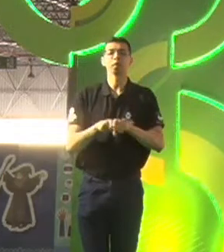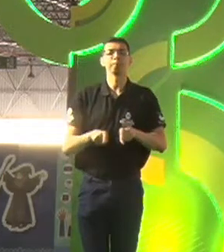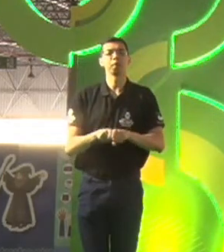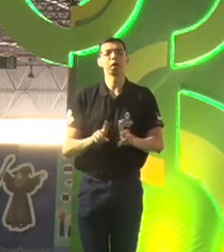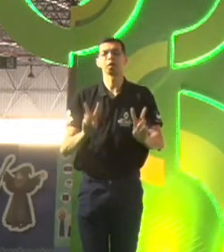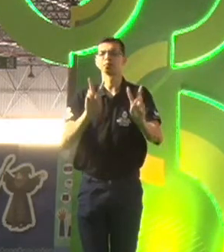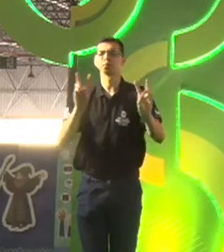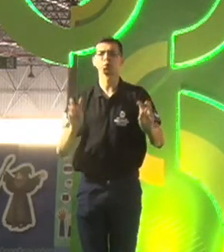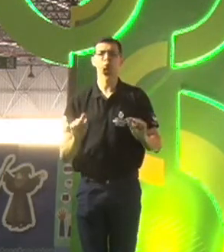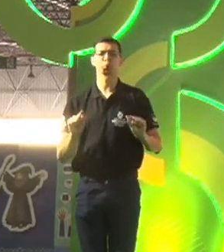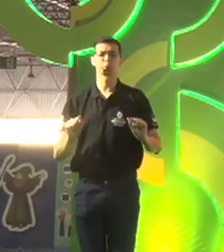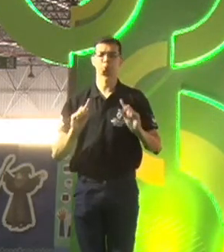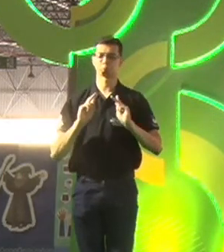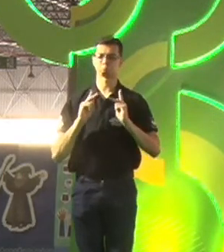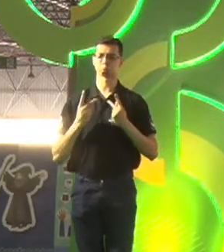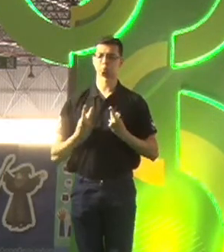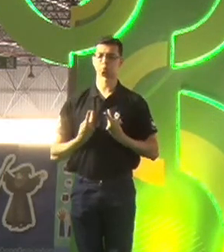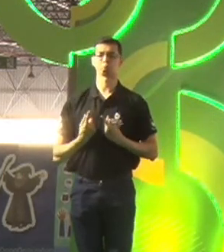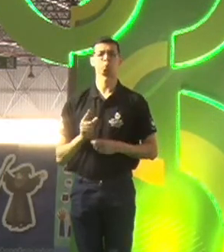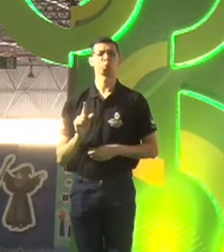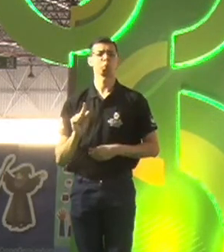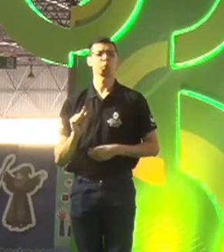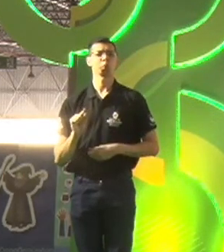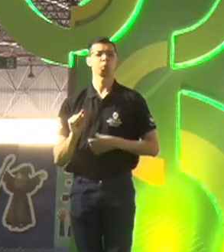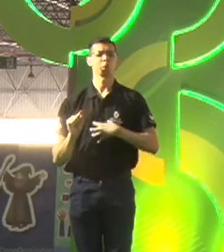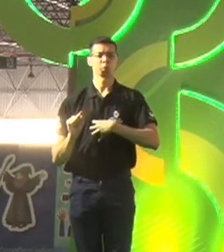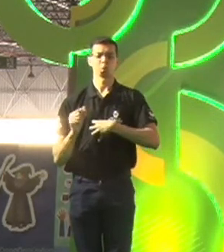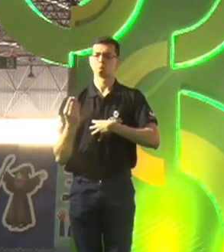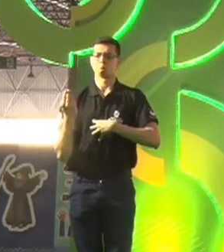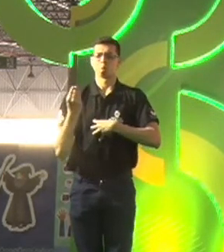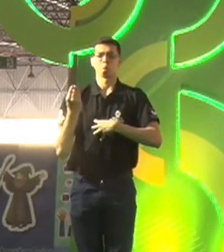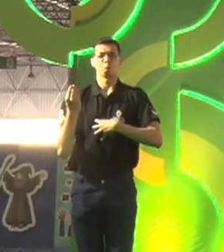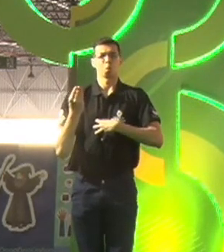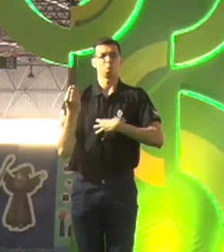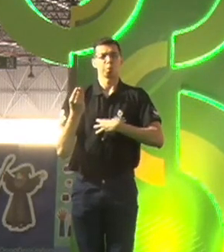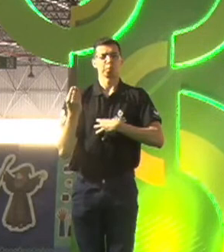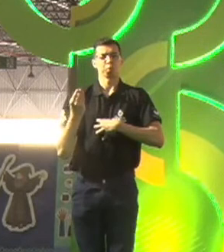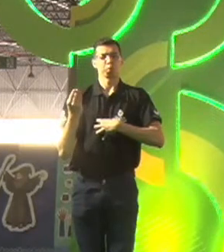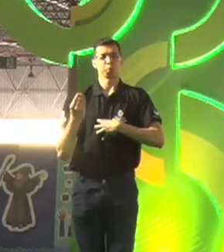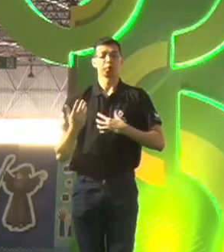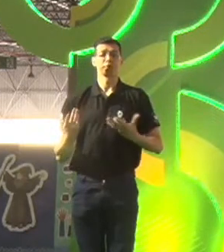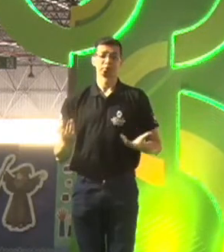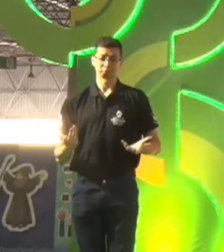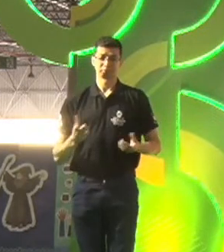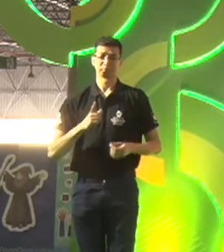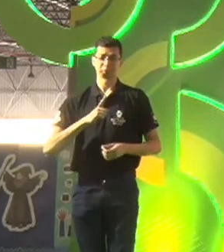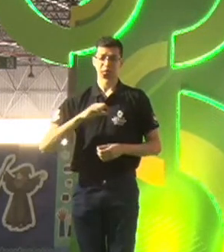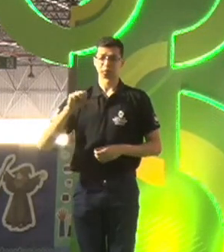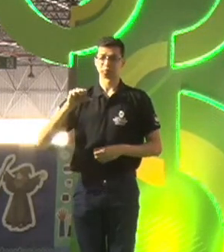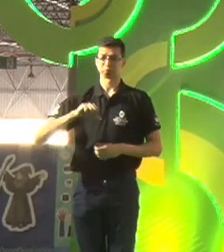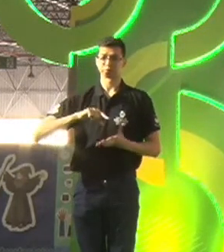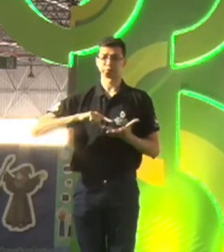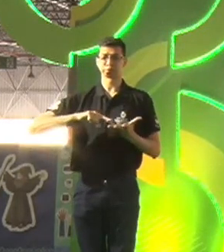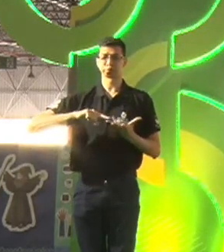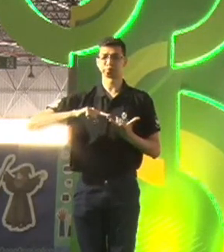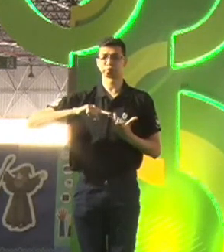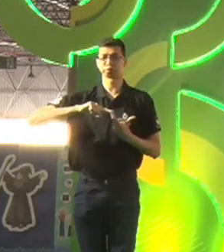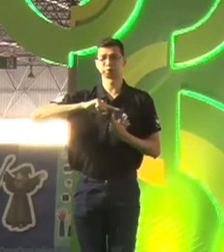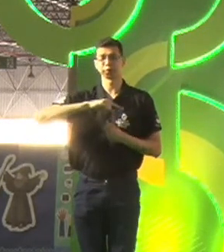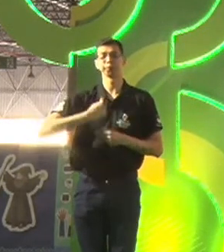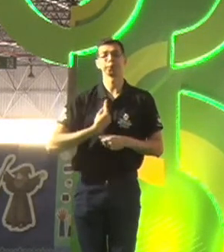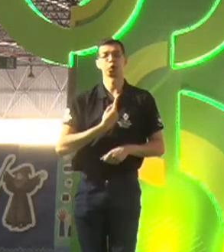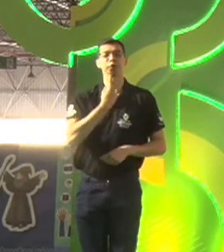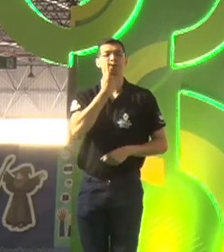que são os humanos né como é que a gente se sente como é que a gente traz esse sentimento de tantos bons e ruins porque a gente que vai fazer